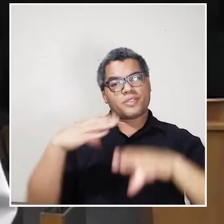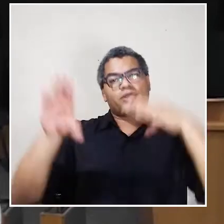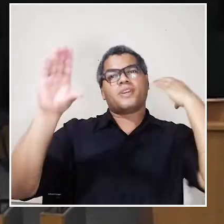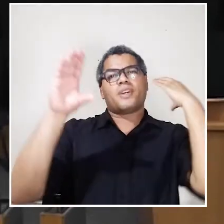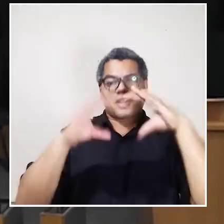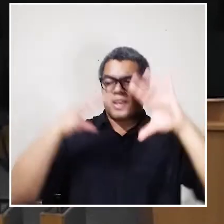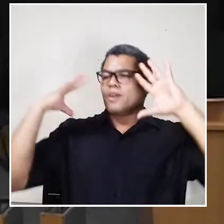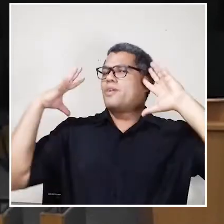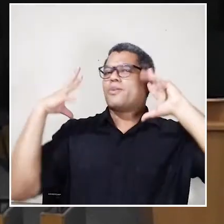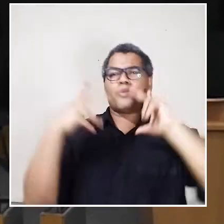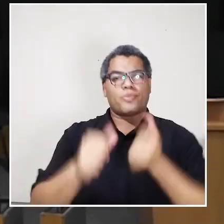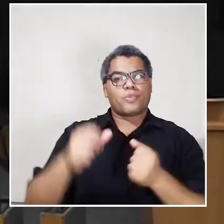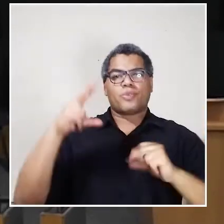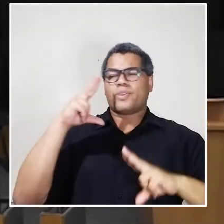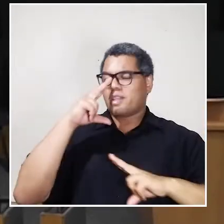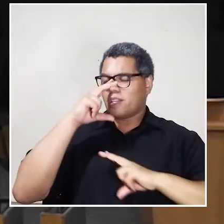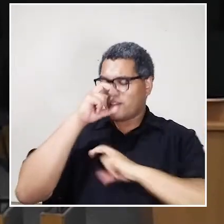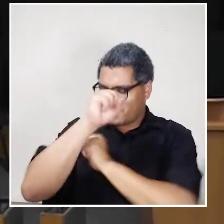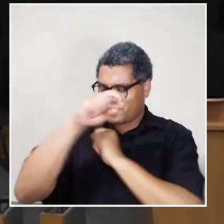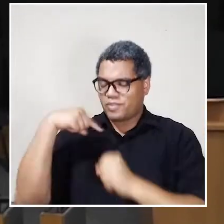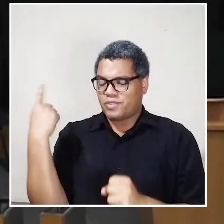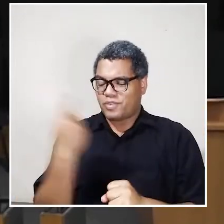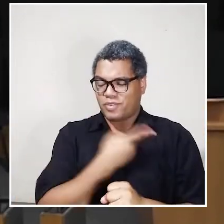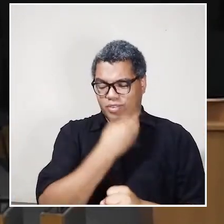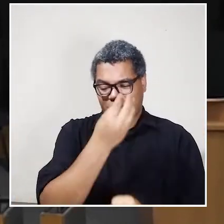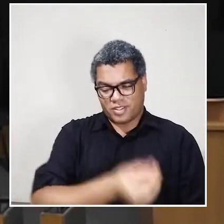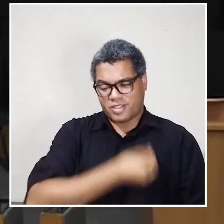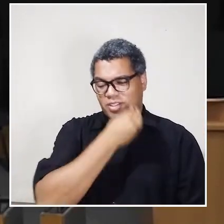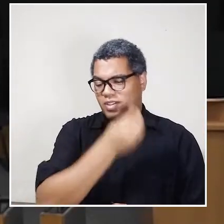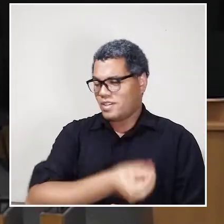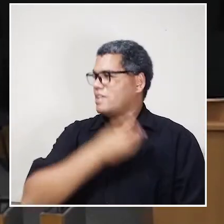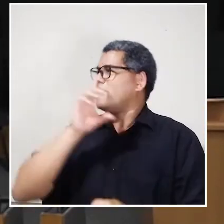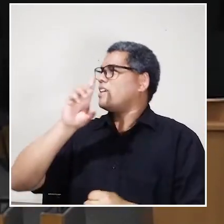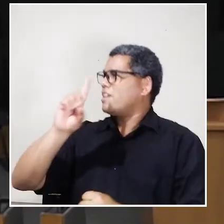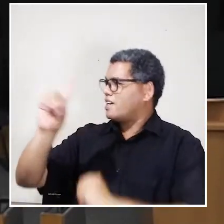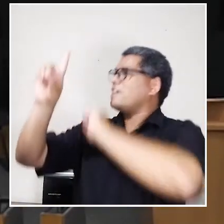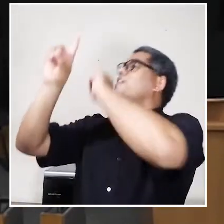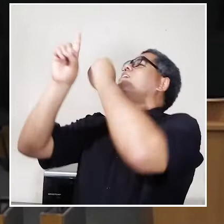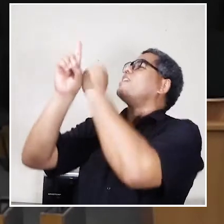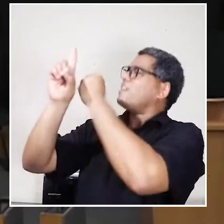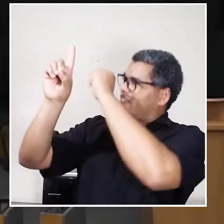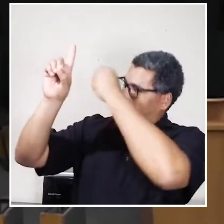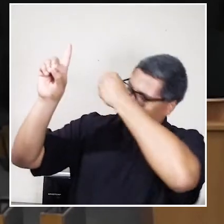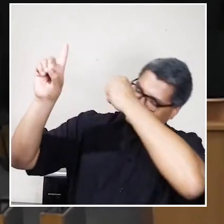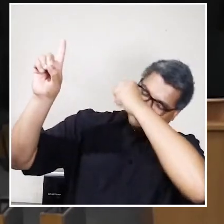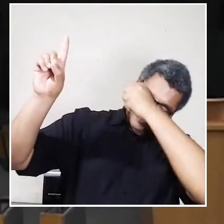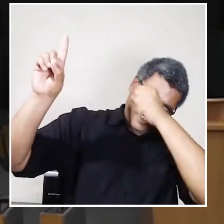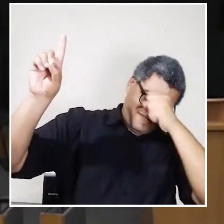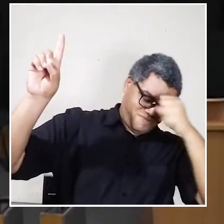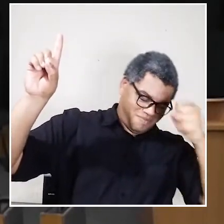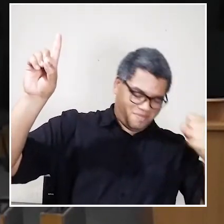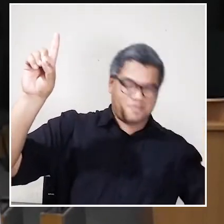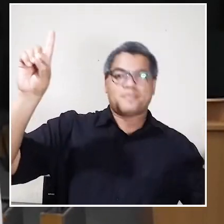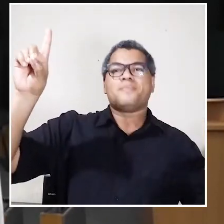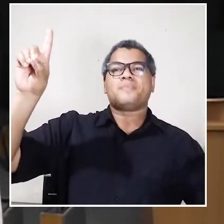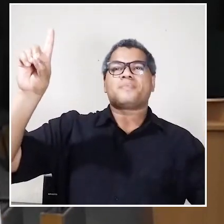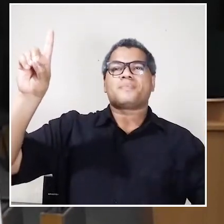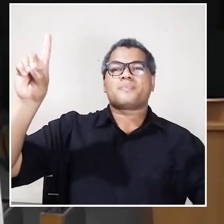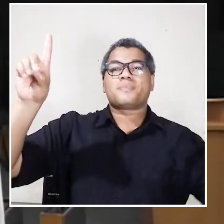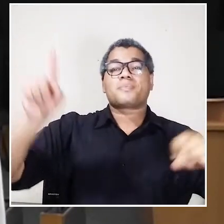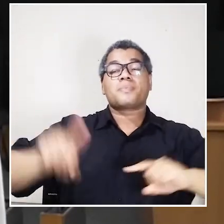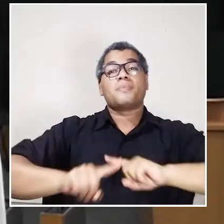canta com toda a força da nossa alma: grandioso és tu, grandioso és tu, grandioso és